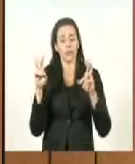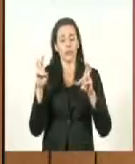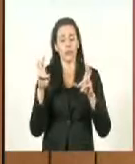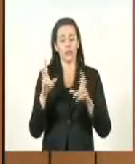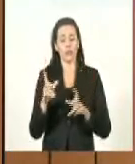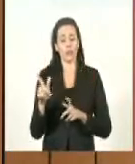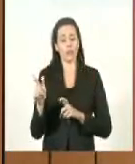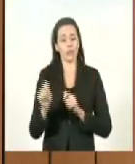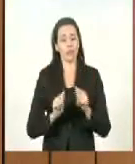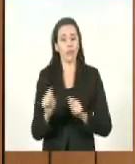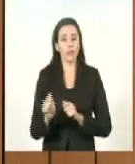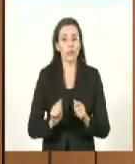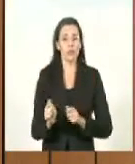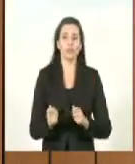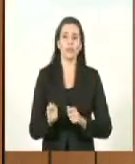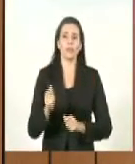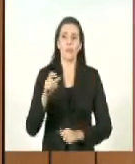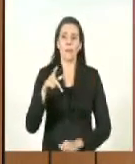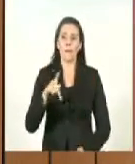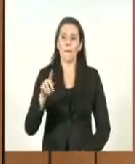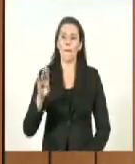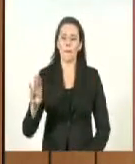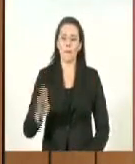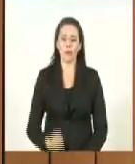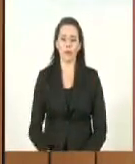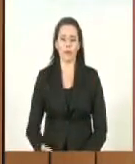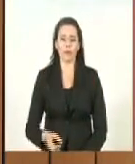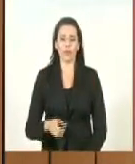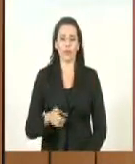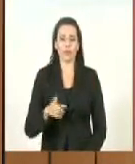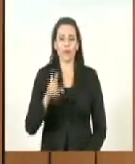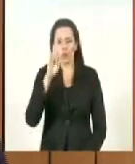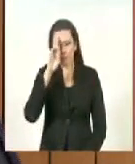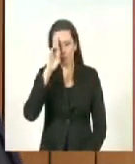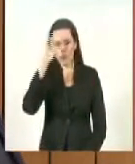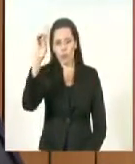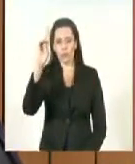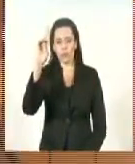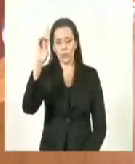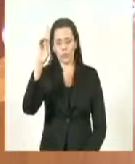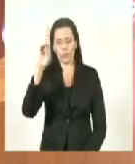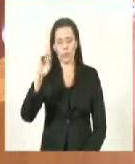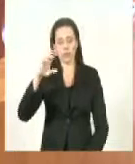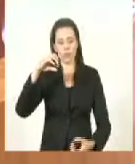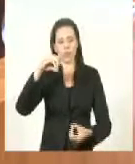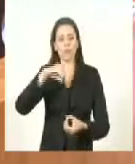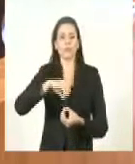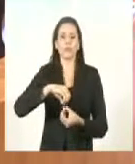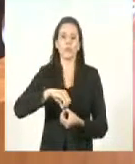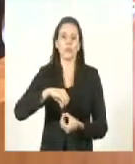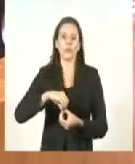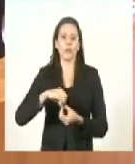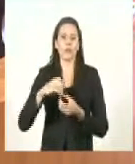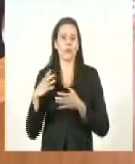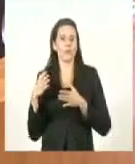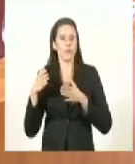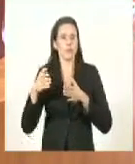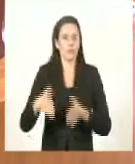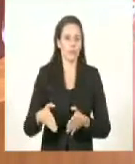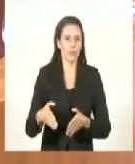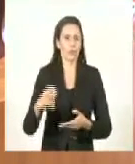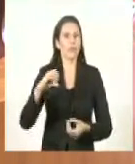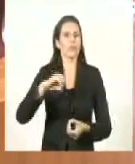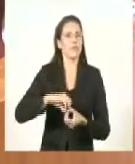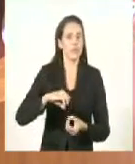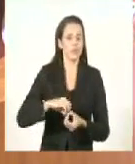o diretor-geral do DETRAN chega e encontra o DETRAN sem um escritório